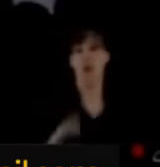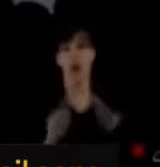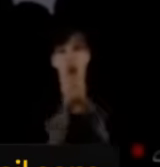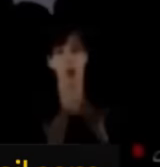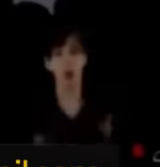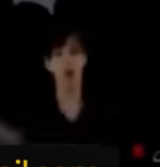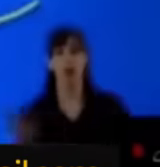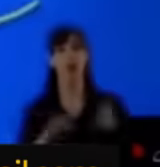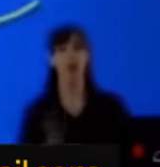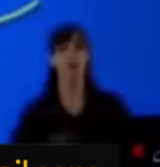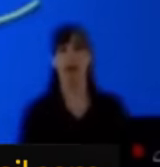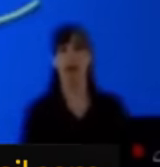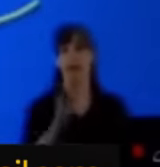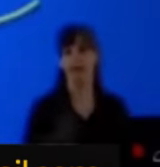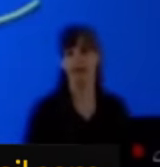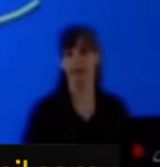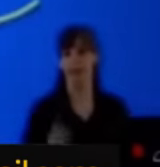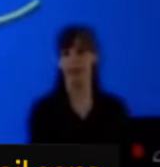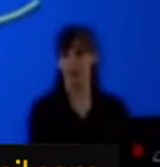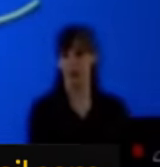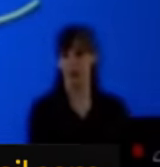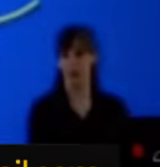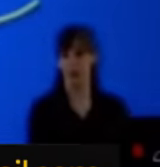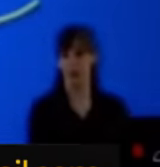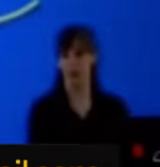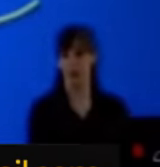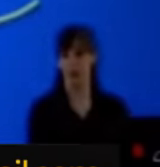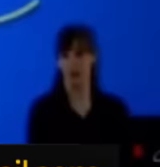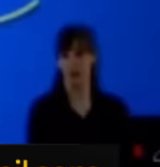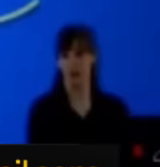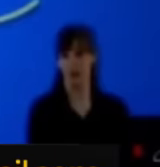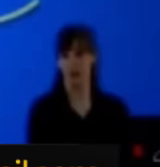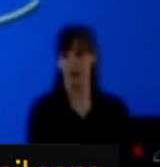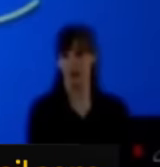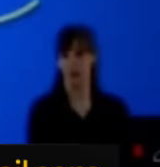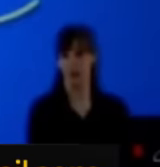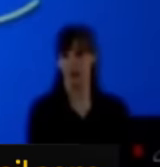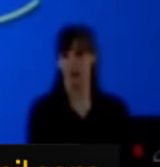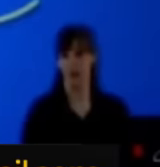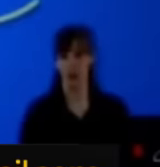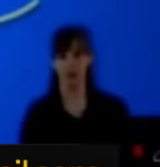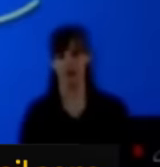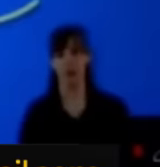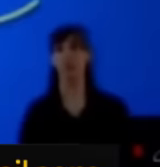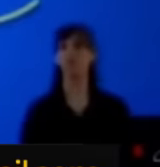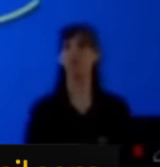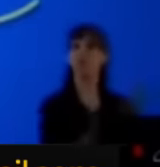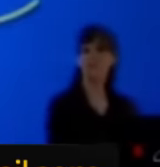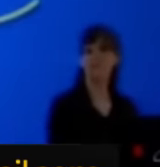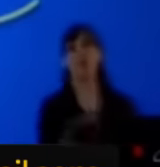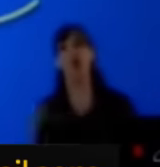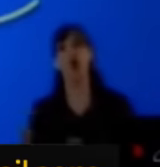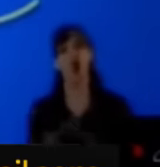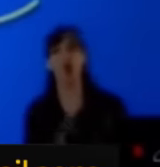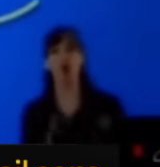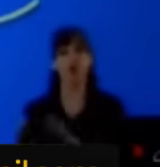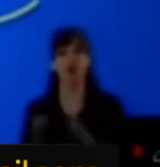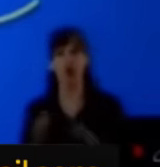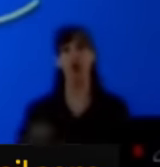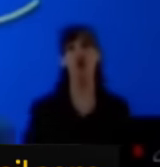a liberdade e a propriedade. Vida, liberdade e a propriedade. Outro conflito,